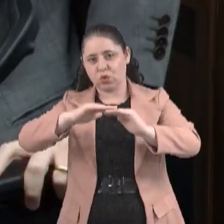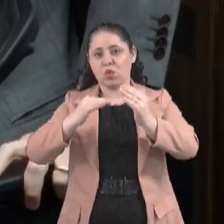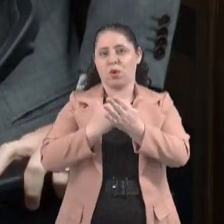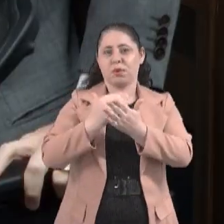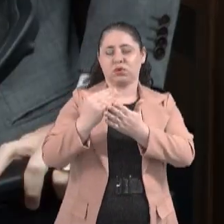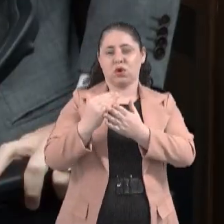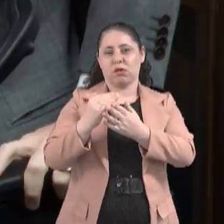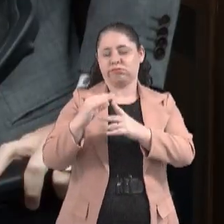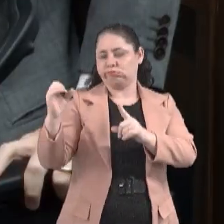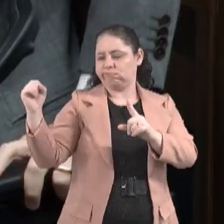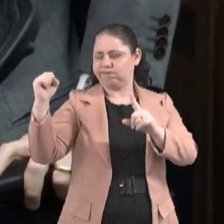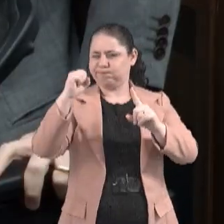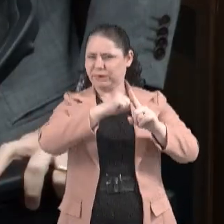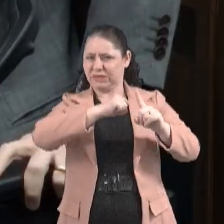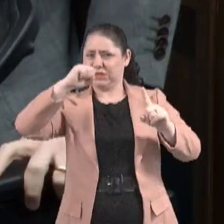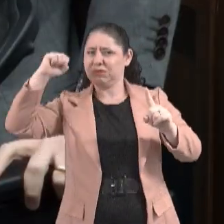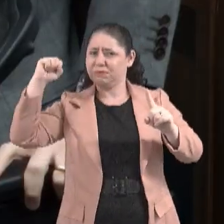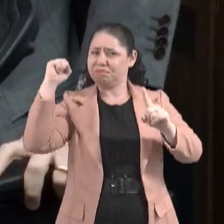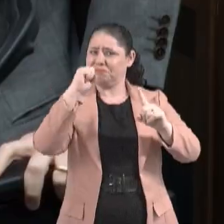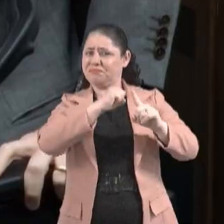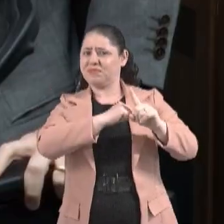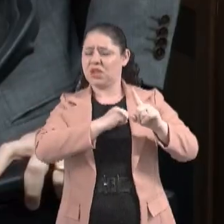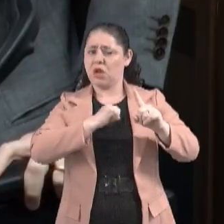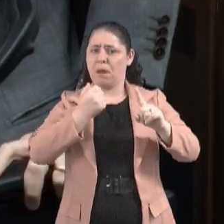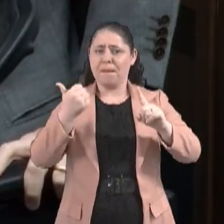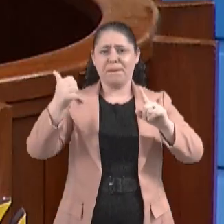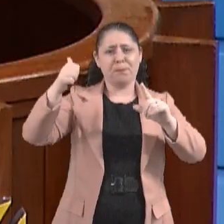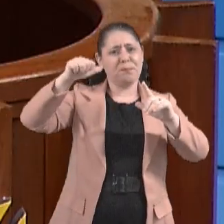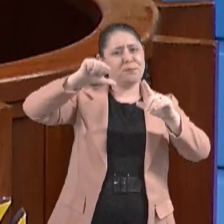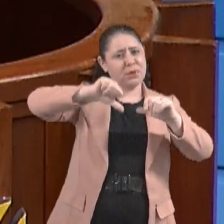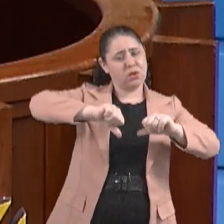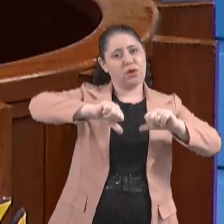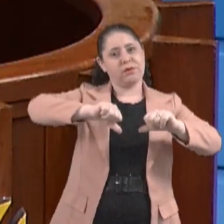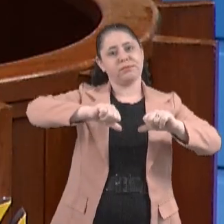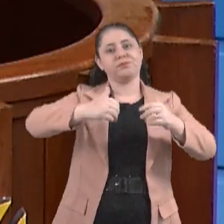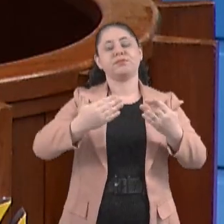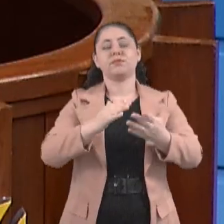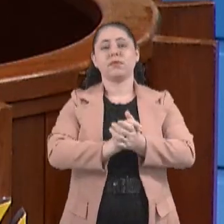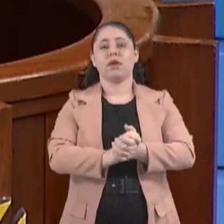as agressões começaram e foram se agravando a cada dia.